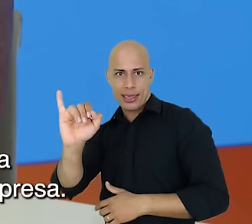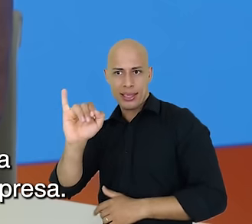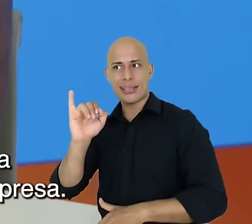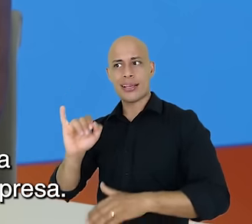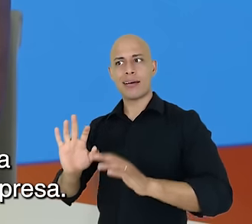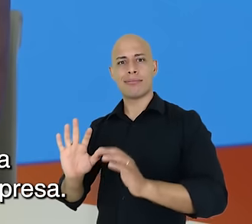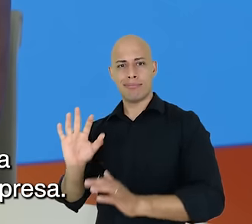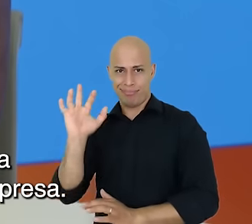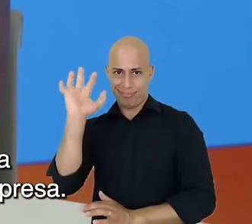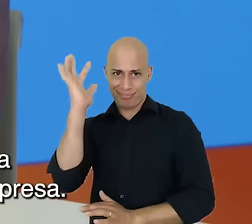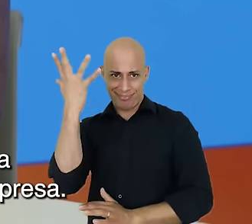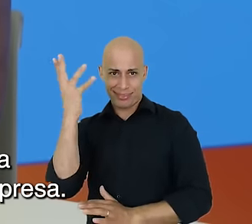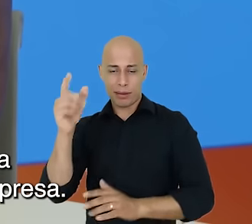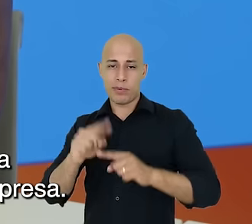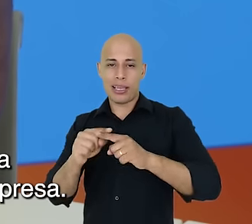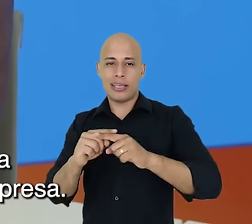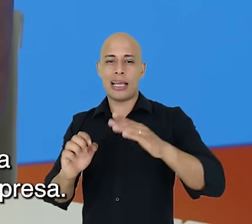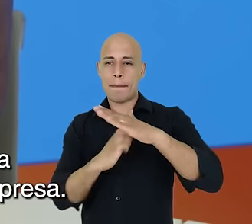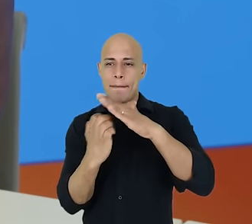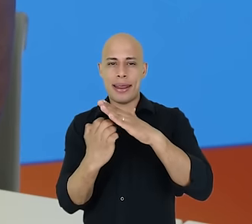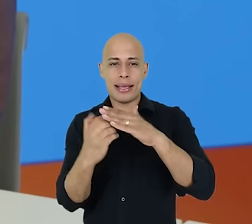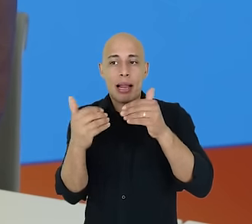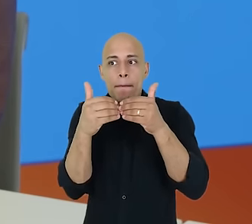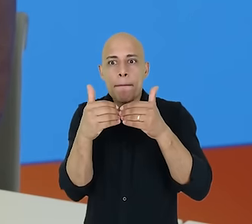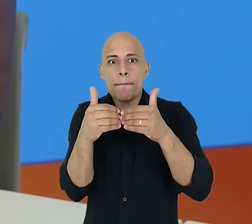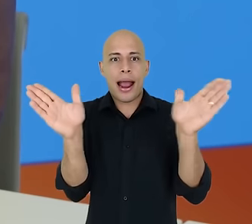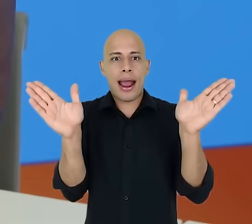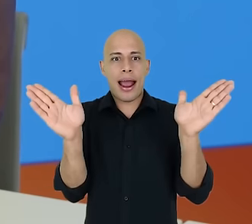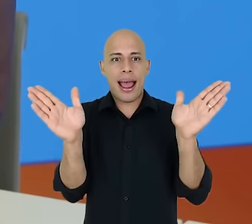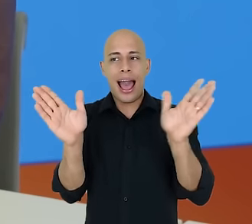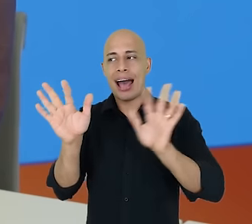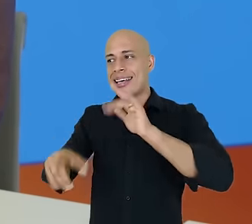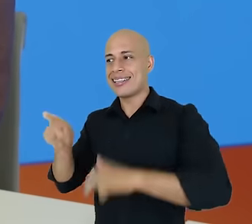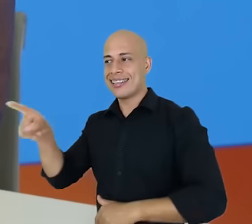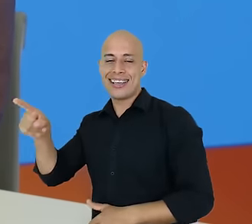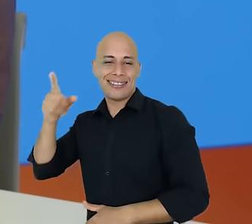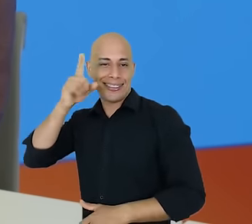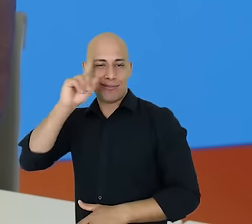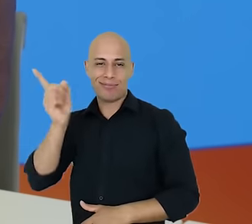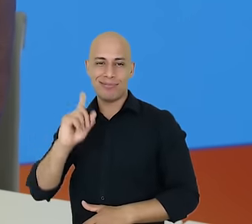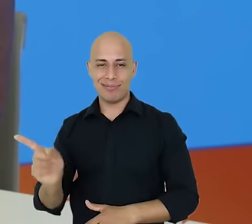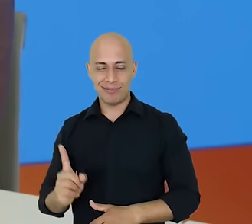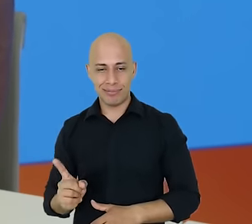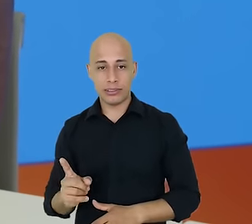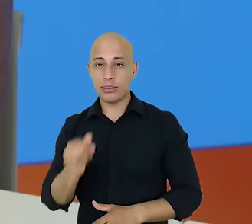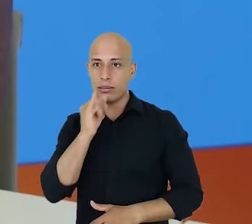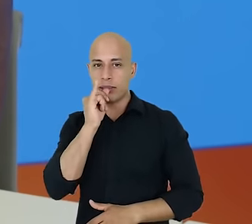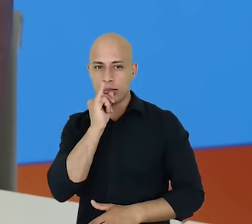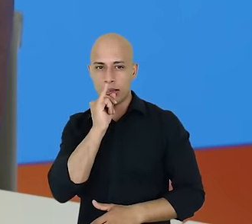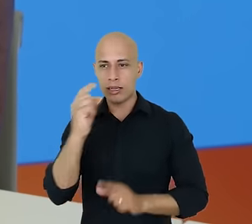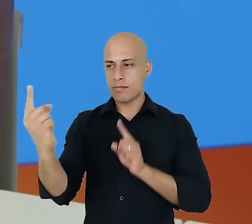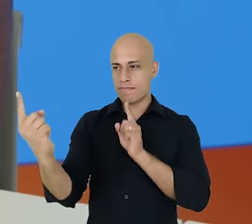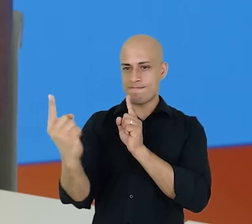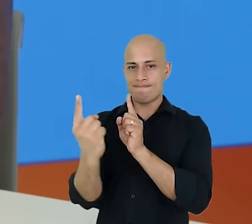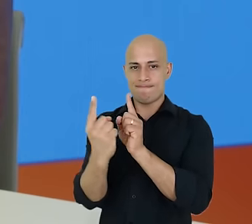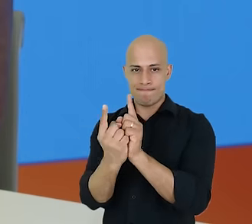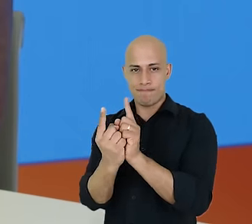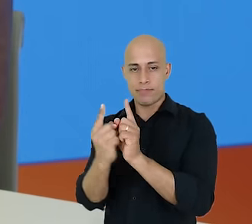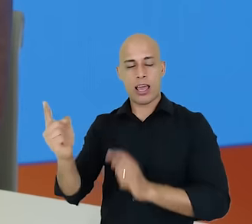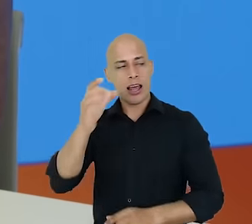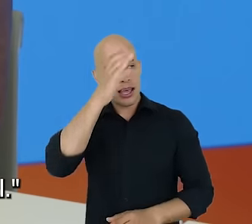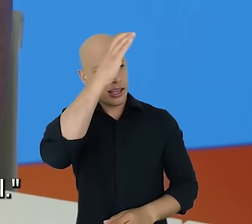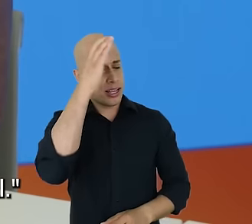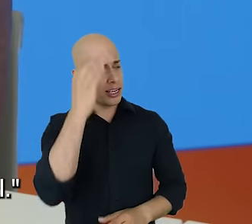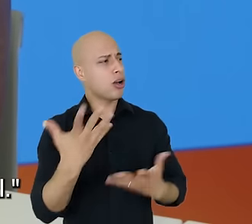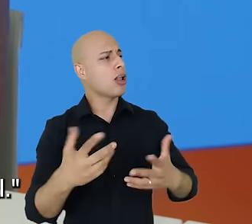estadual quando ele abriu a empresa né E aí a a ideia que a gente sempre traz no atendimento enquanto o cliente tá